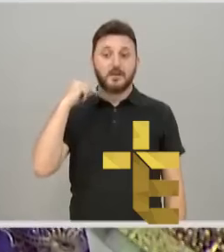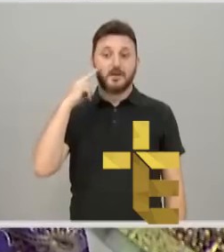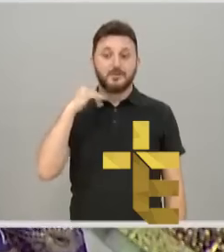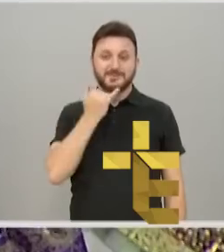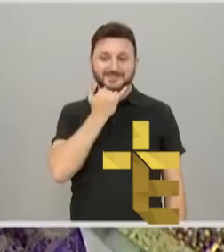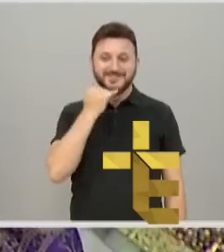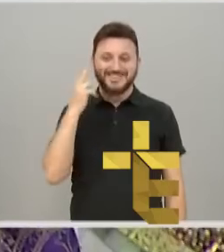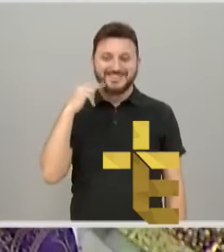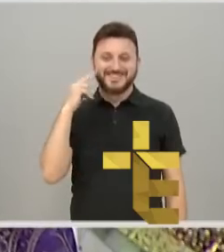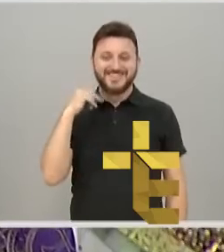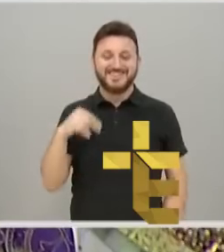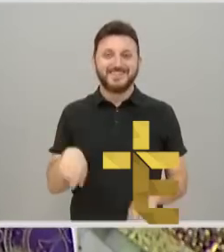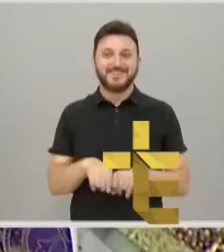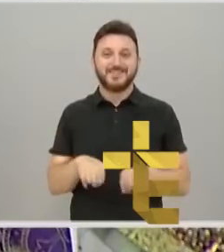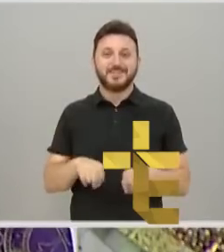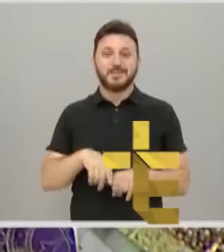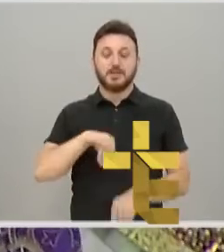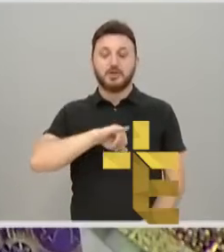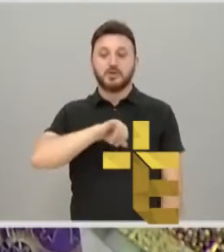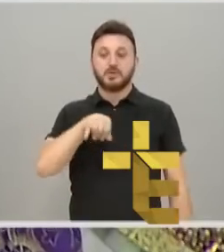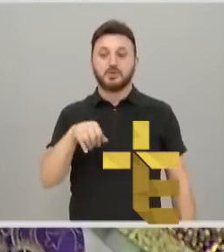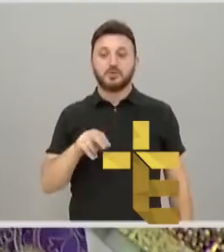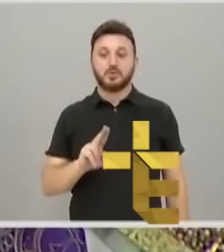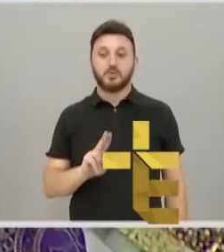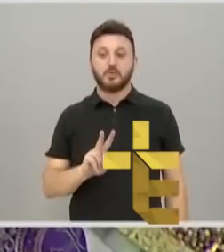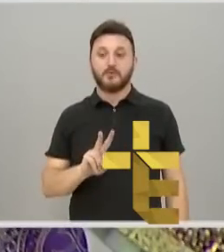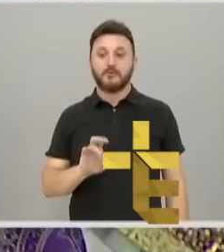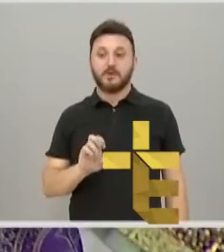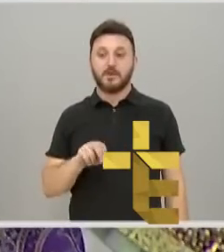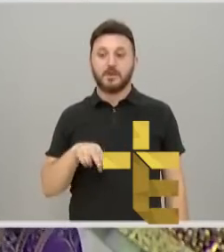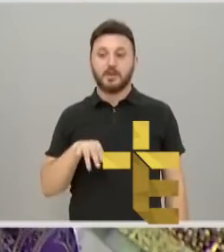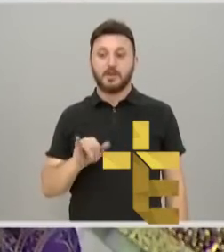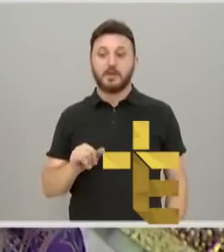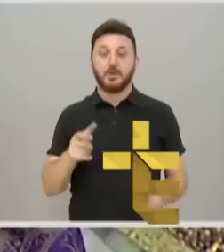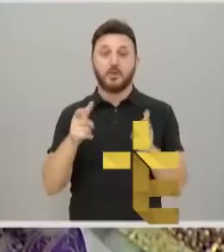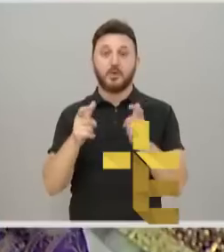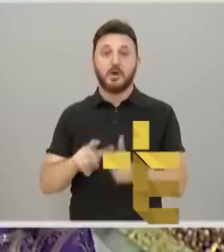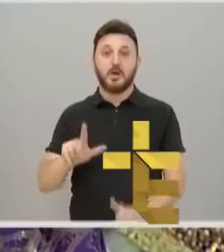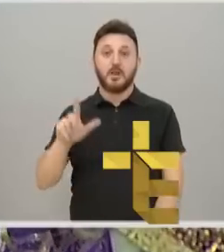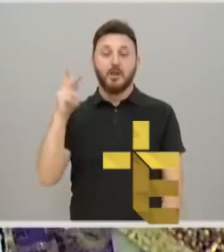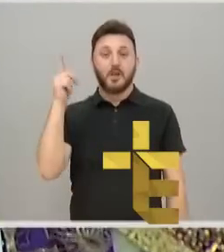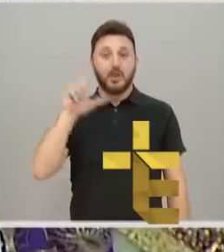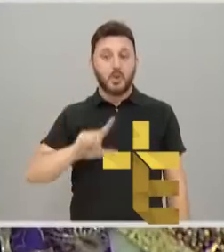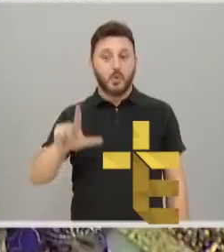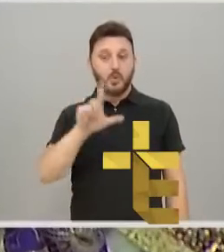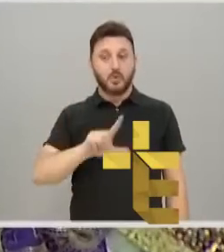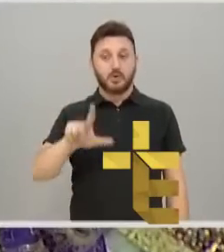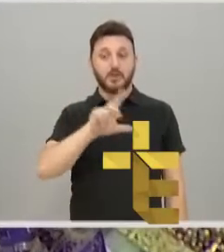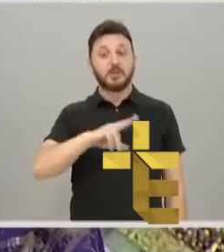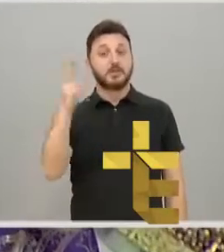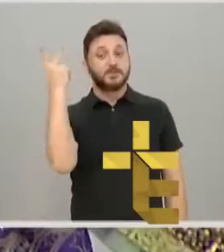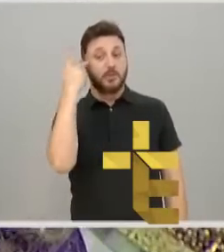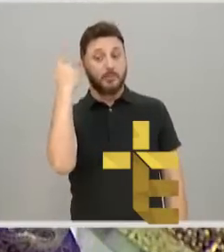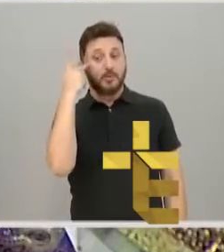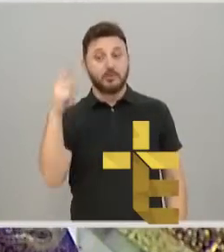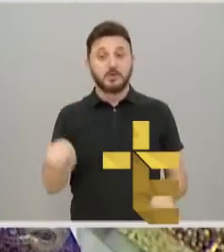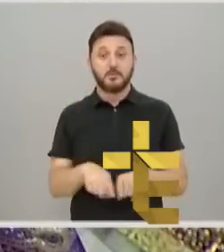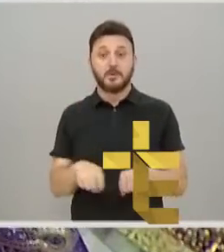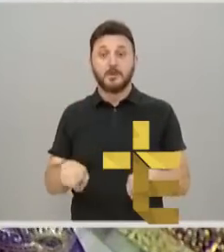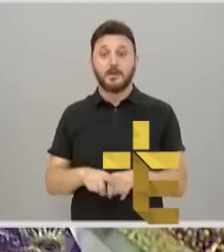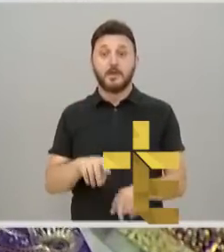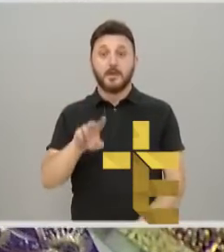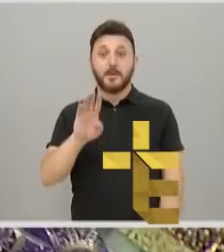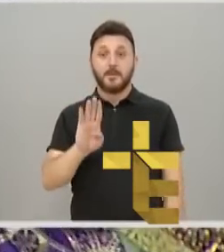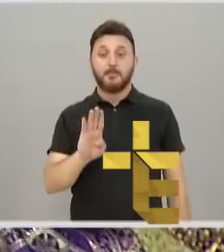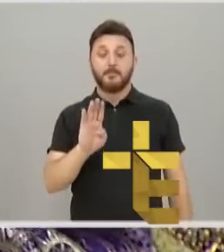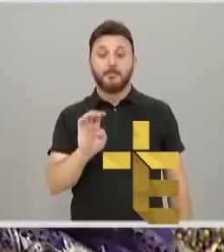Juvenil Elias Batista, de Lorena, São Paulo. Benedita Mendes Santana,